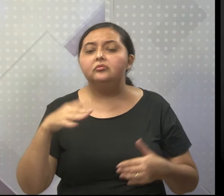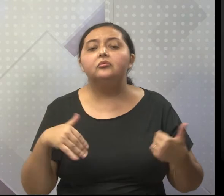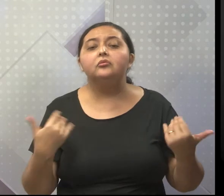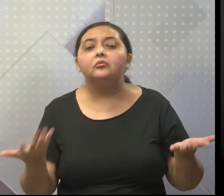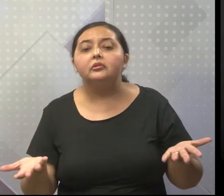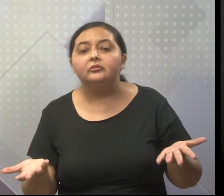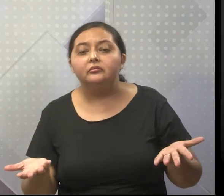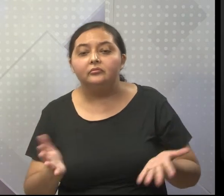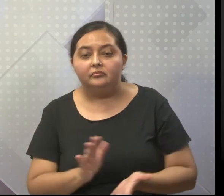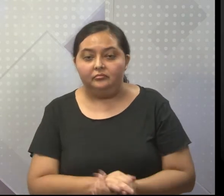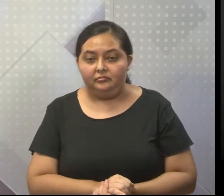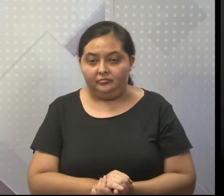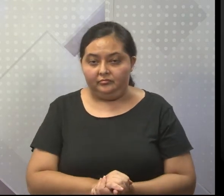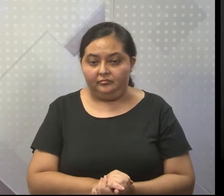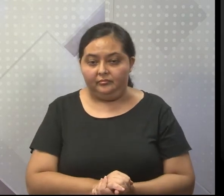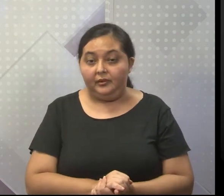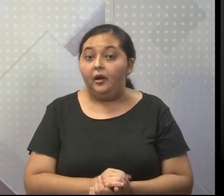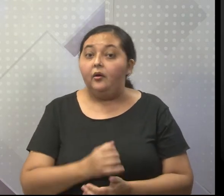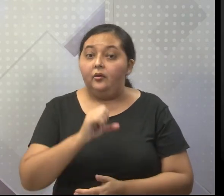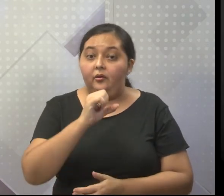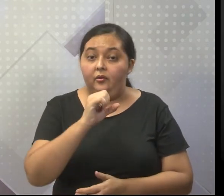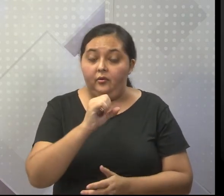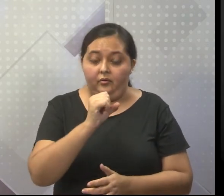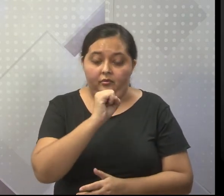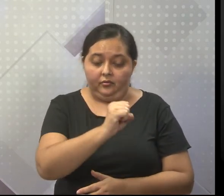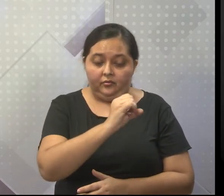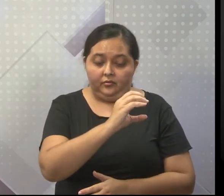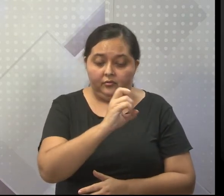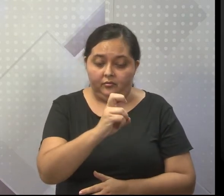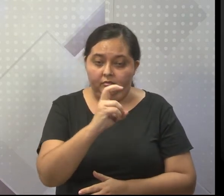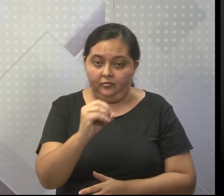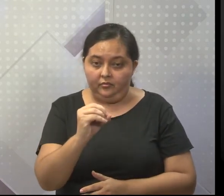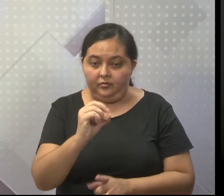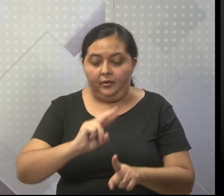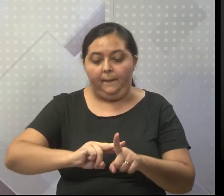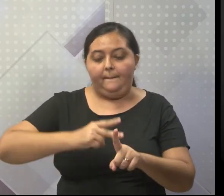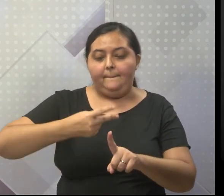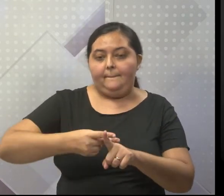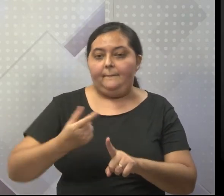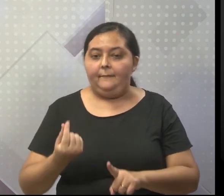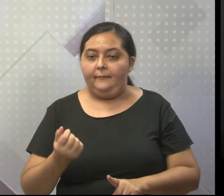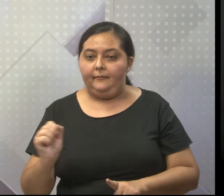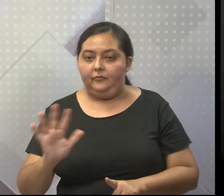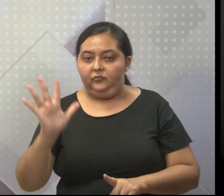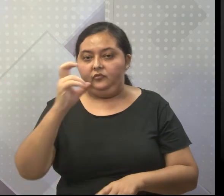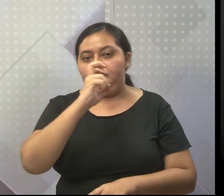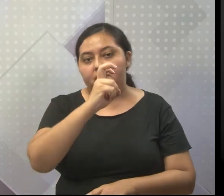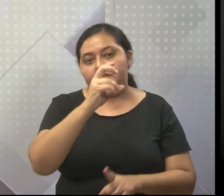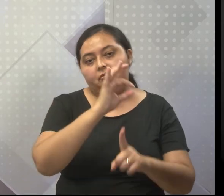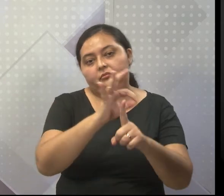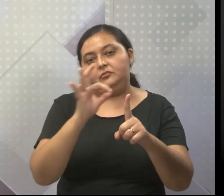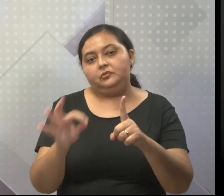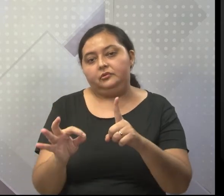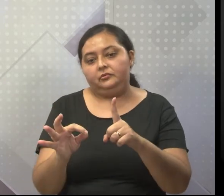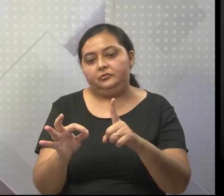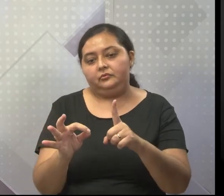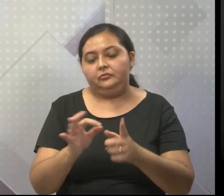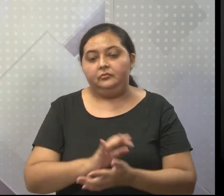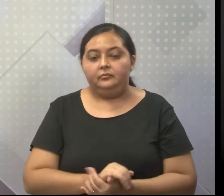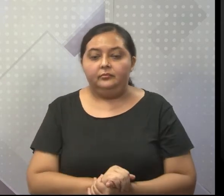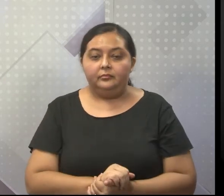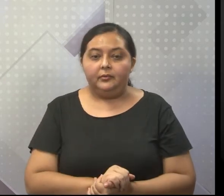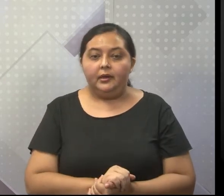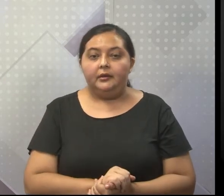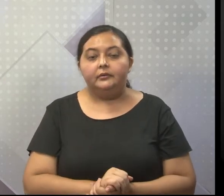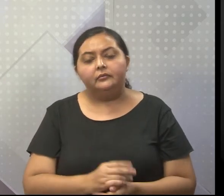Então, olha só, ela custava 850 e aumentou 5%. Eu quero que você note então o seguinte,